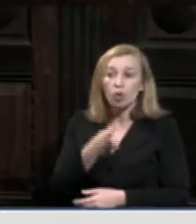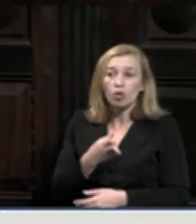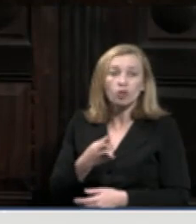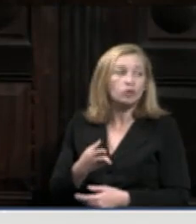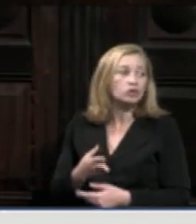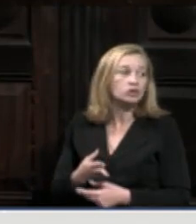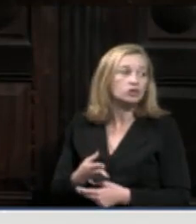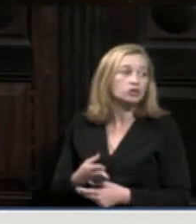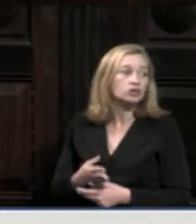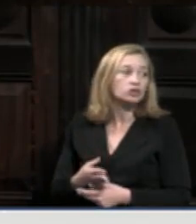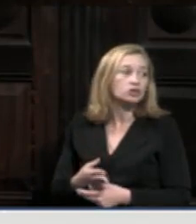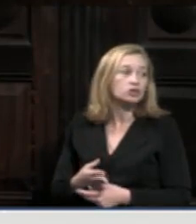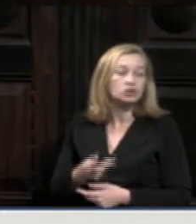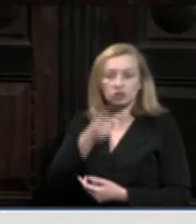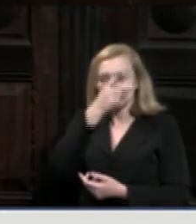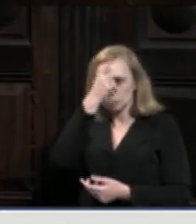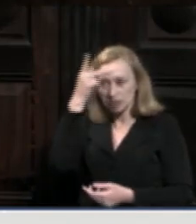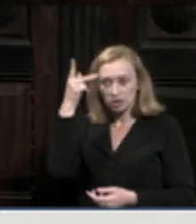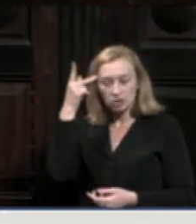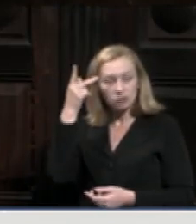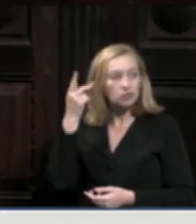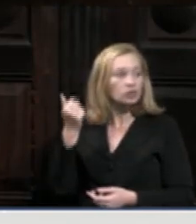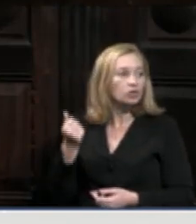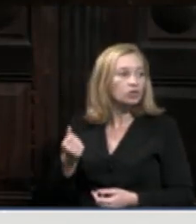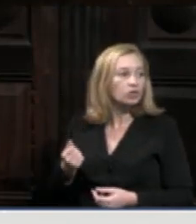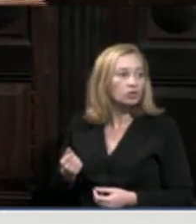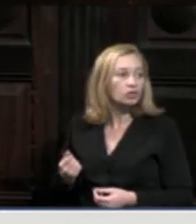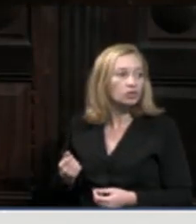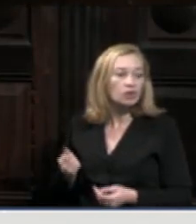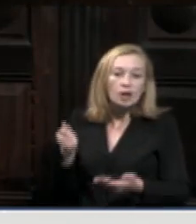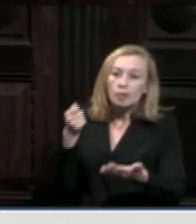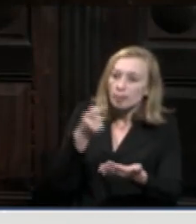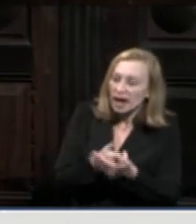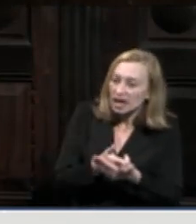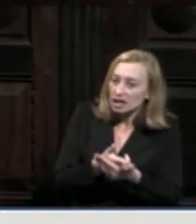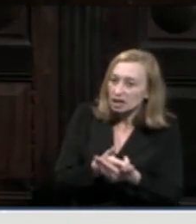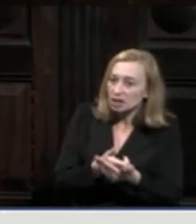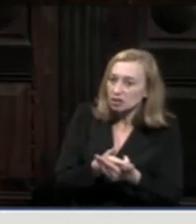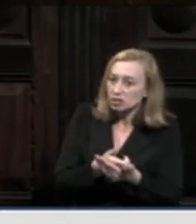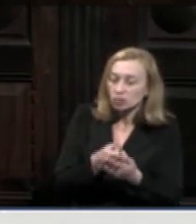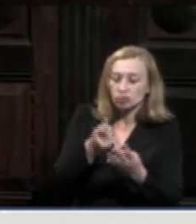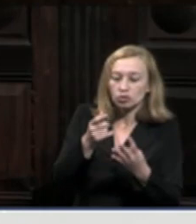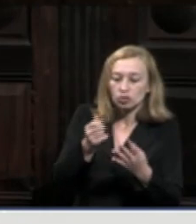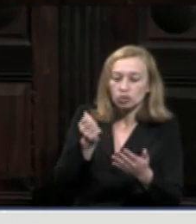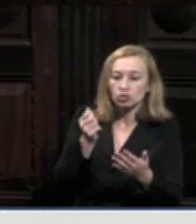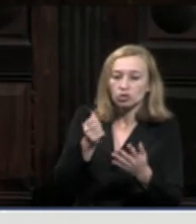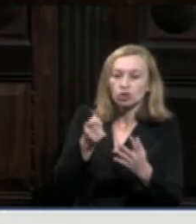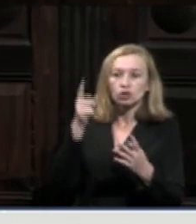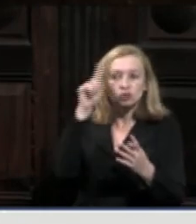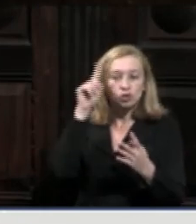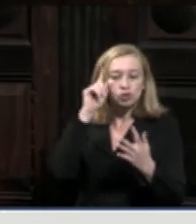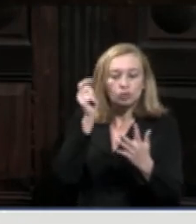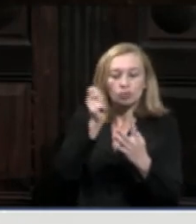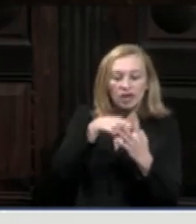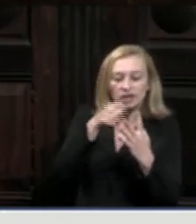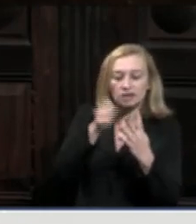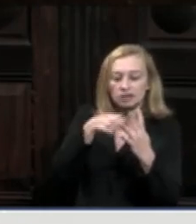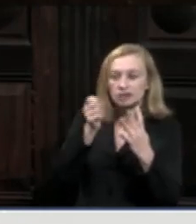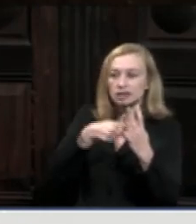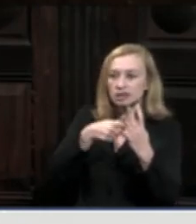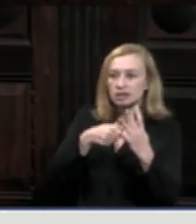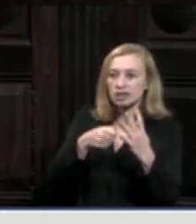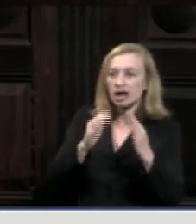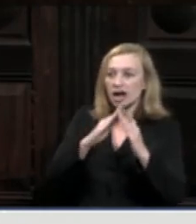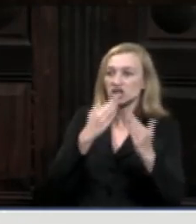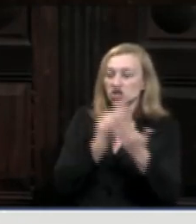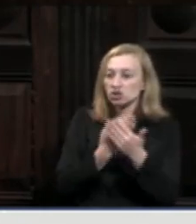que, mesmo em pagando a mensalidade, mesmo assim, por